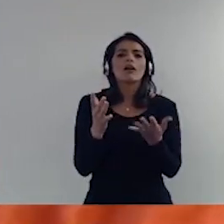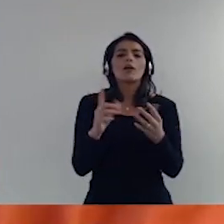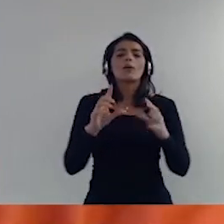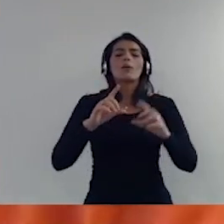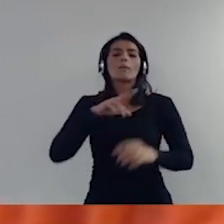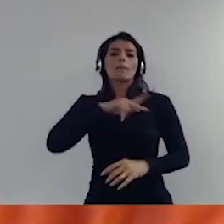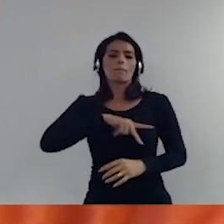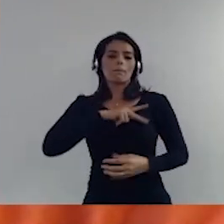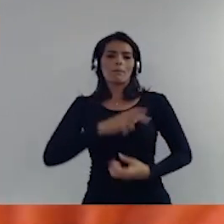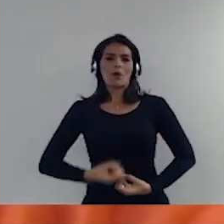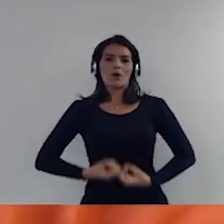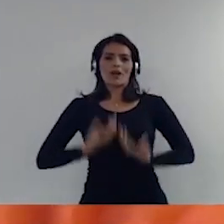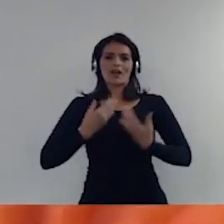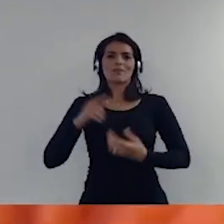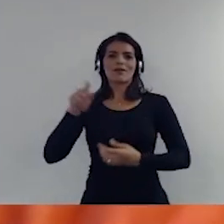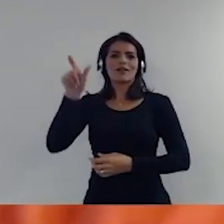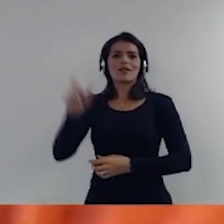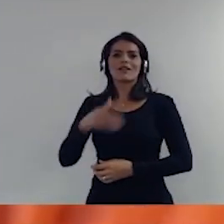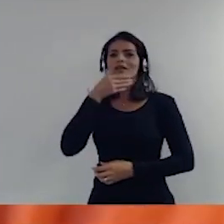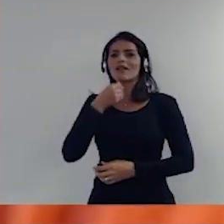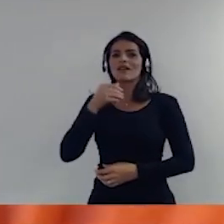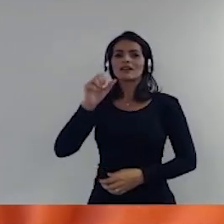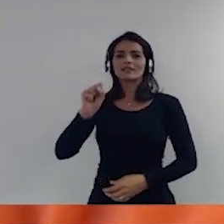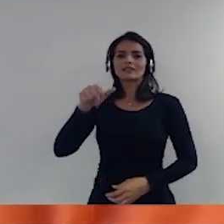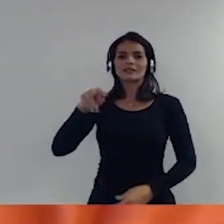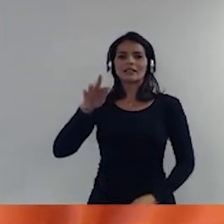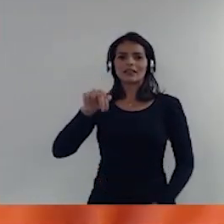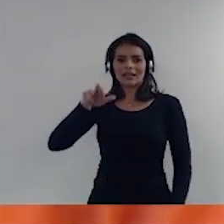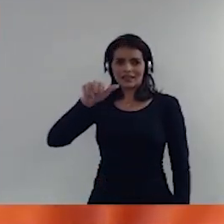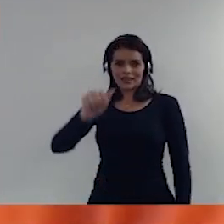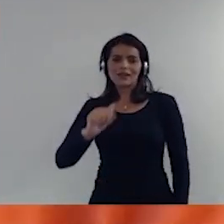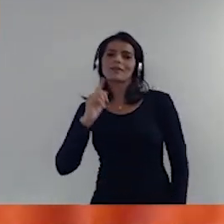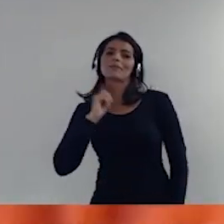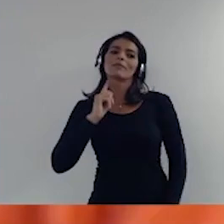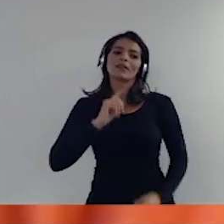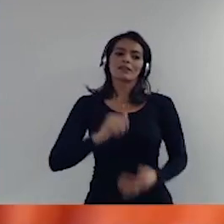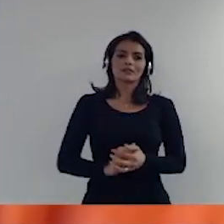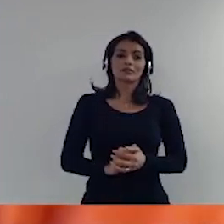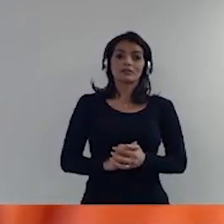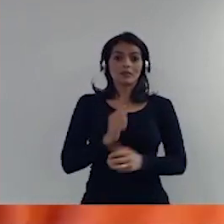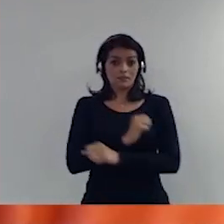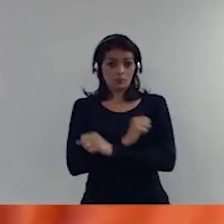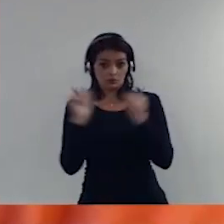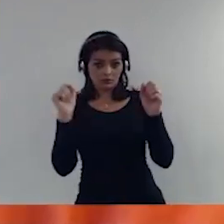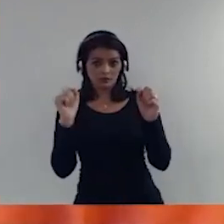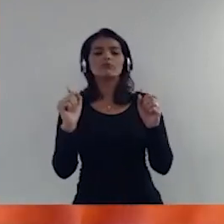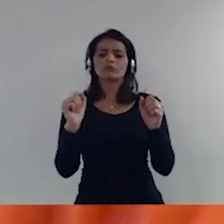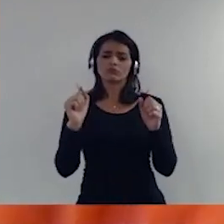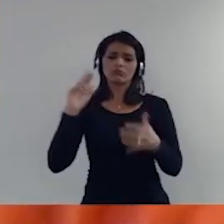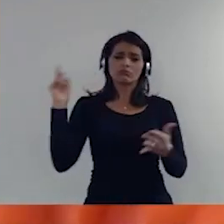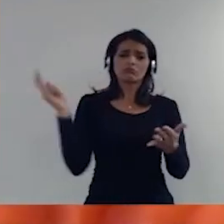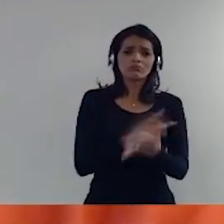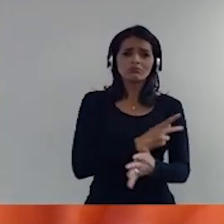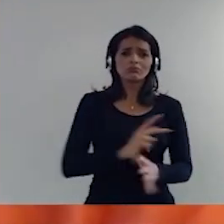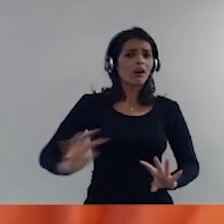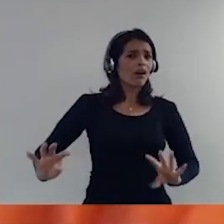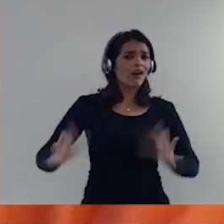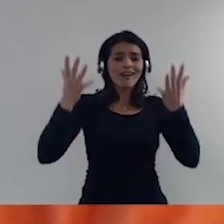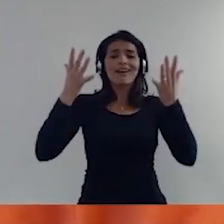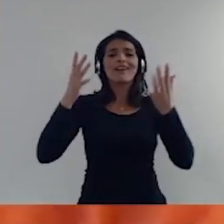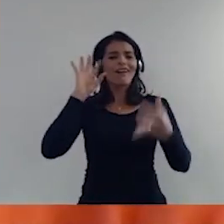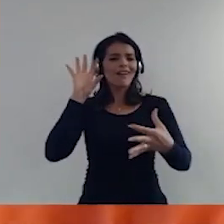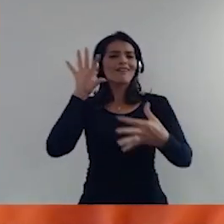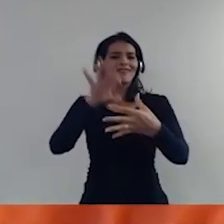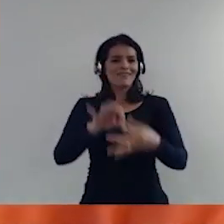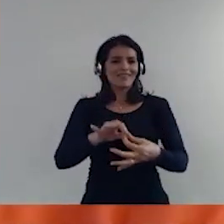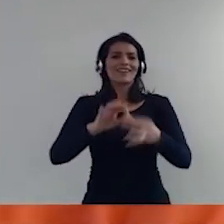poema de um poeta mineiro, Afonso Romano de Santana, né? O impossível acontece, que eu acho que tem a ver com esse evento da